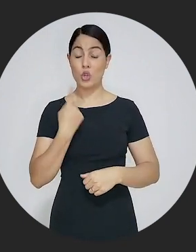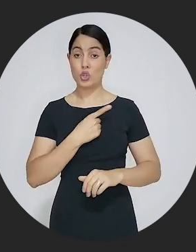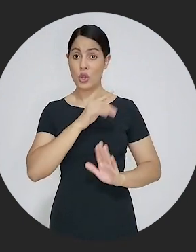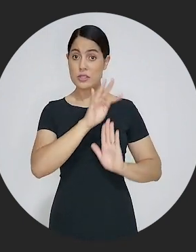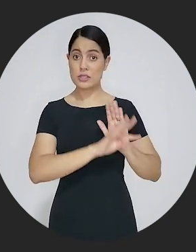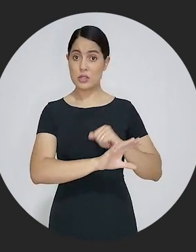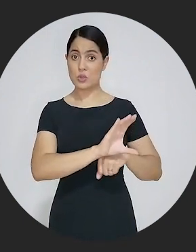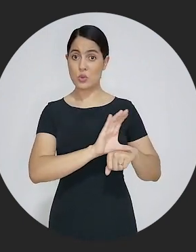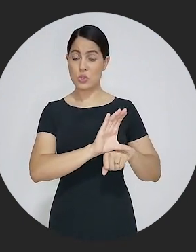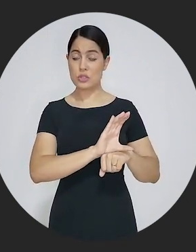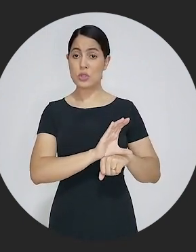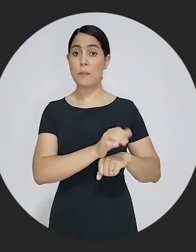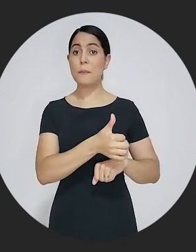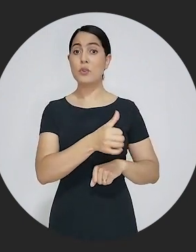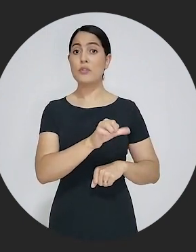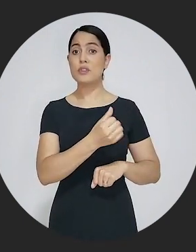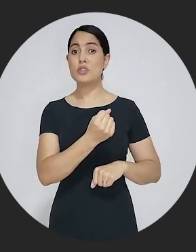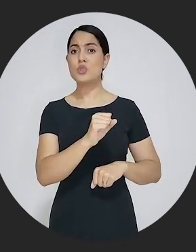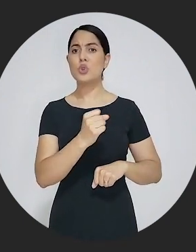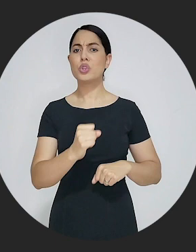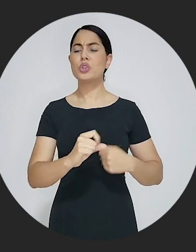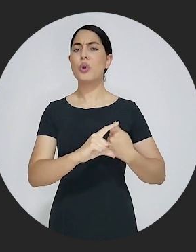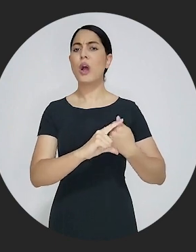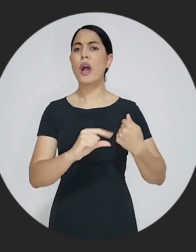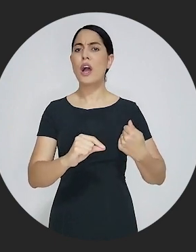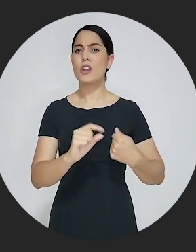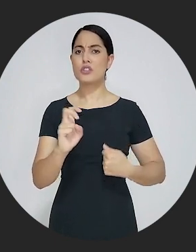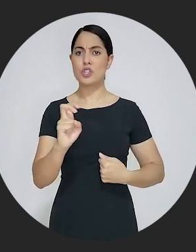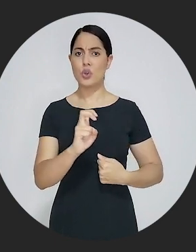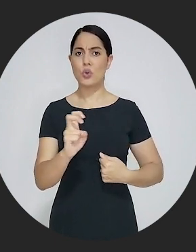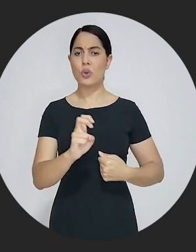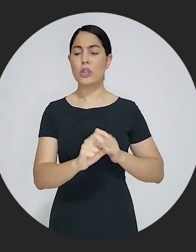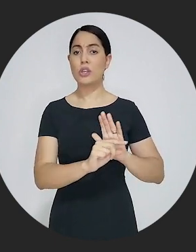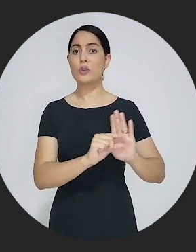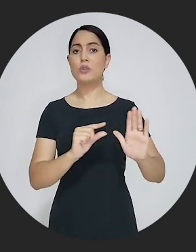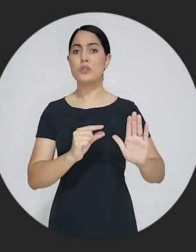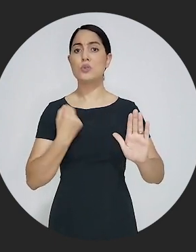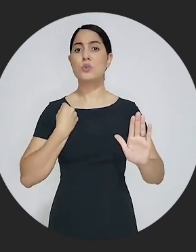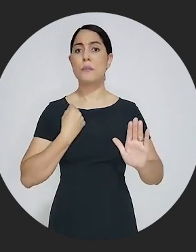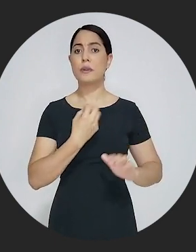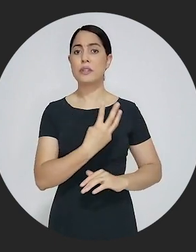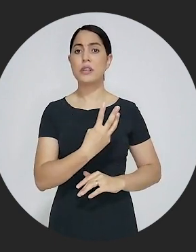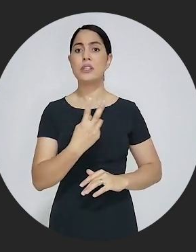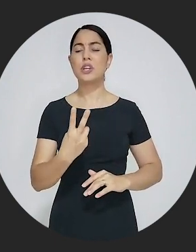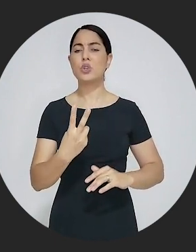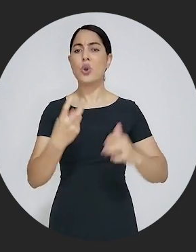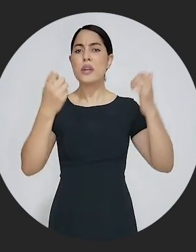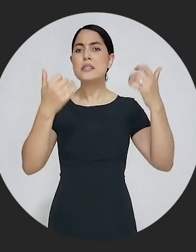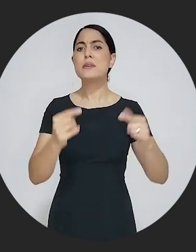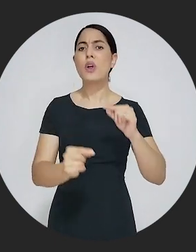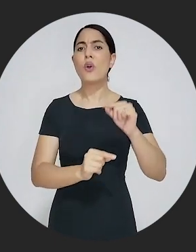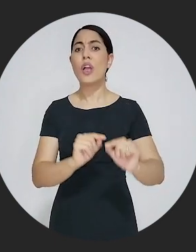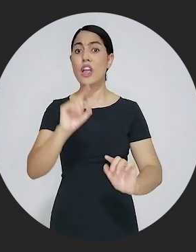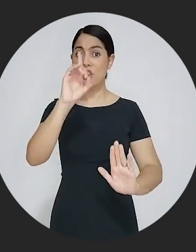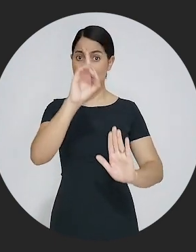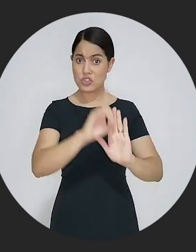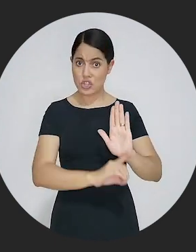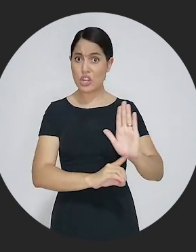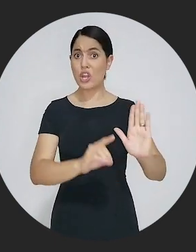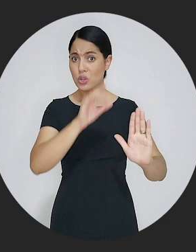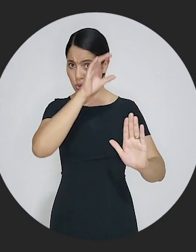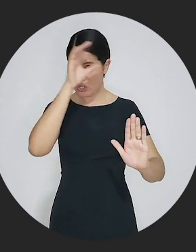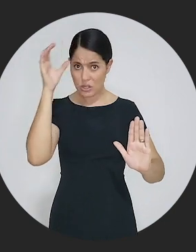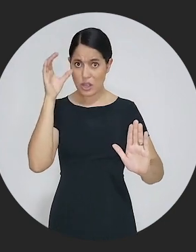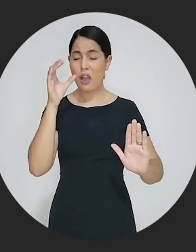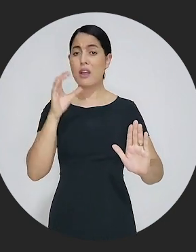texto constitucional de 1988 estabelece a diretriz no artigo 5º, inciso 32, quanto à necessidade de que esses direitos